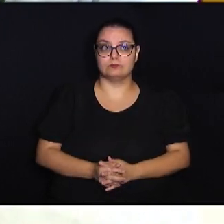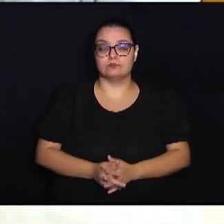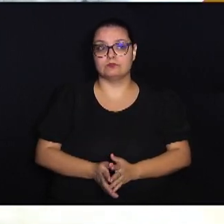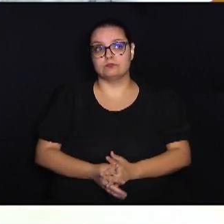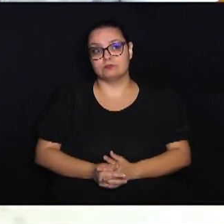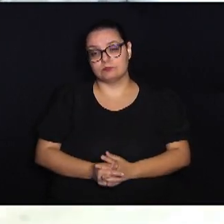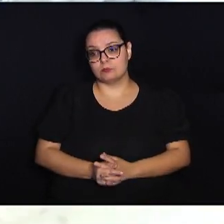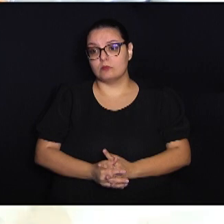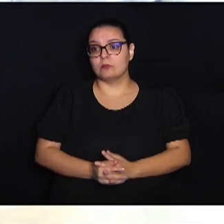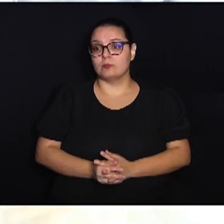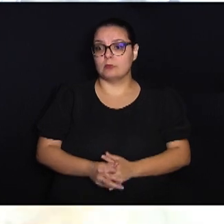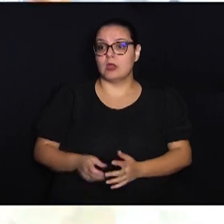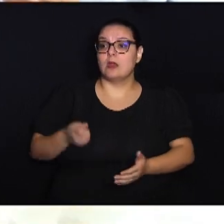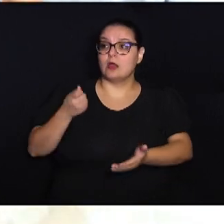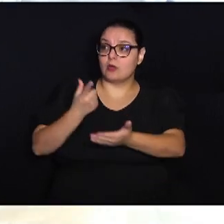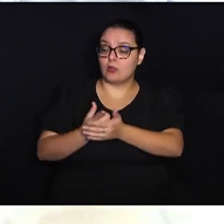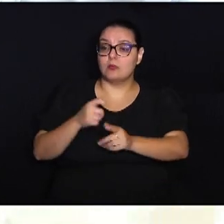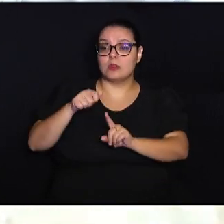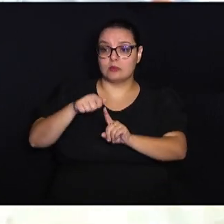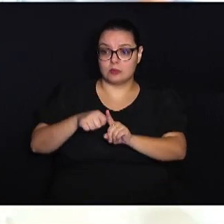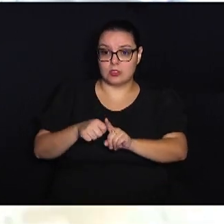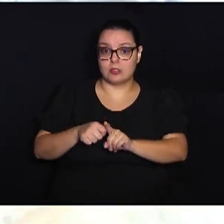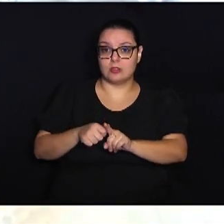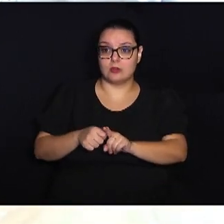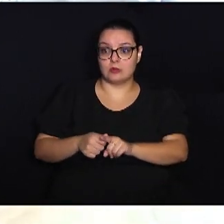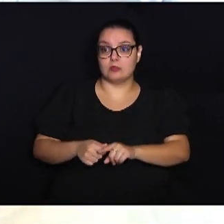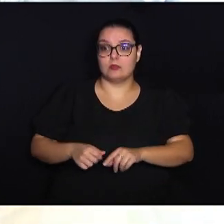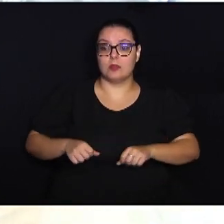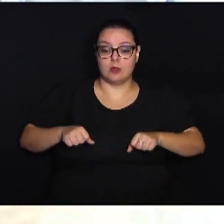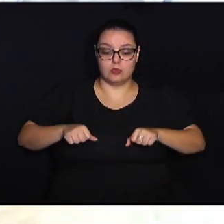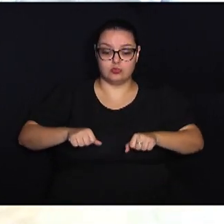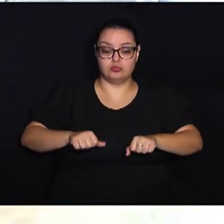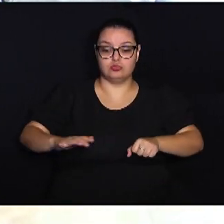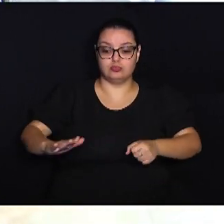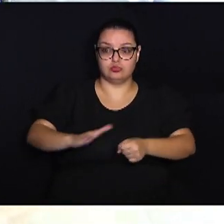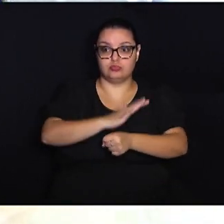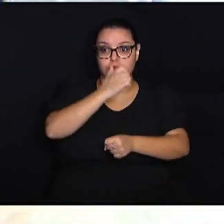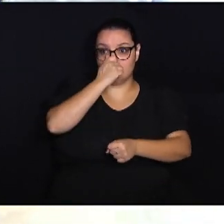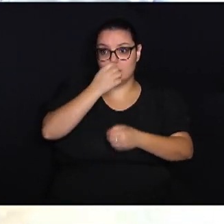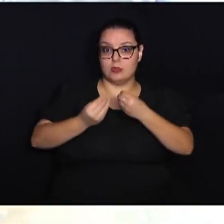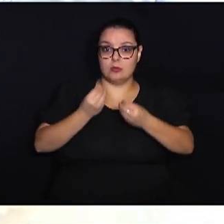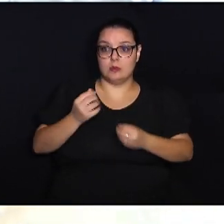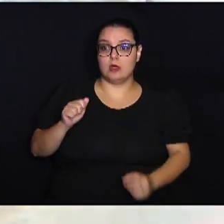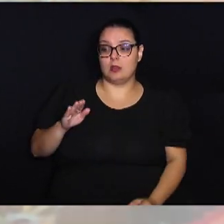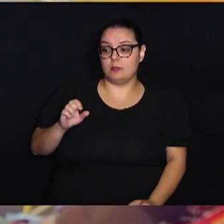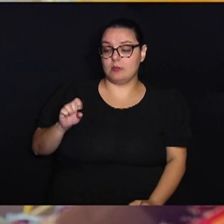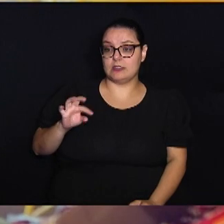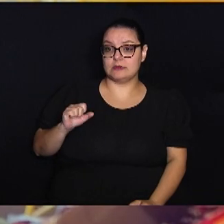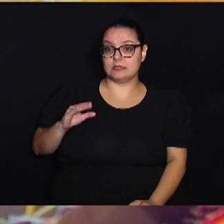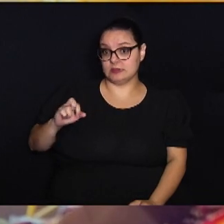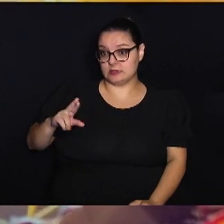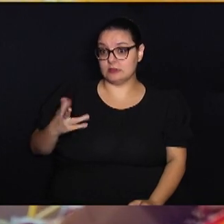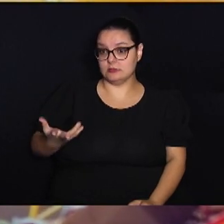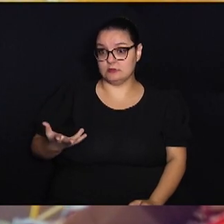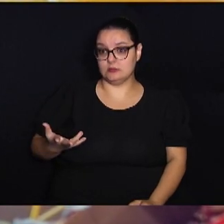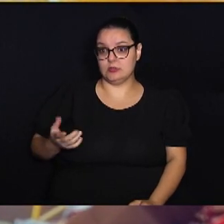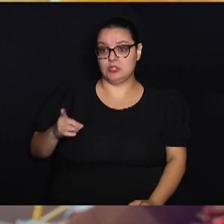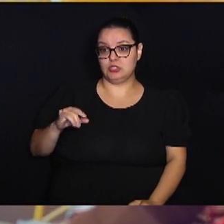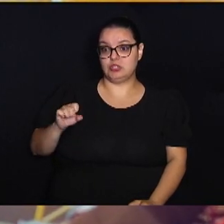Grande parte daquilo que é consumido dentro do Brasil tem algum componente importado. Então, por